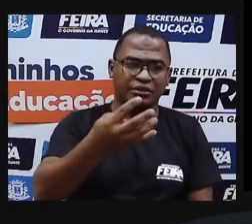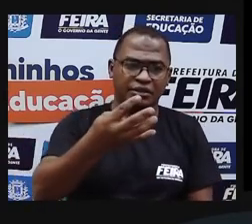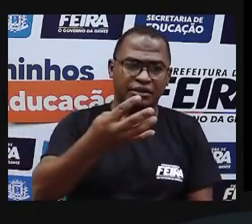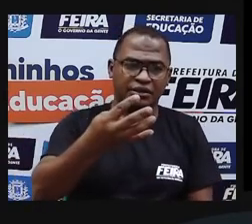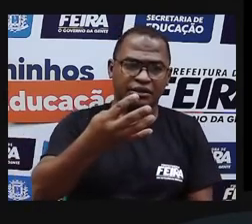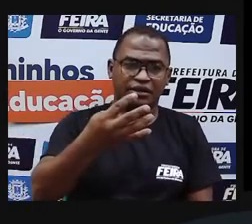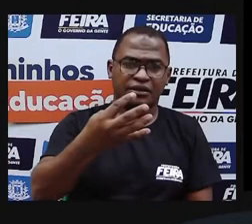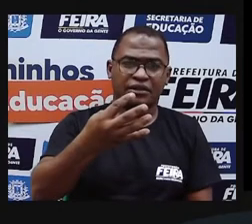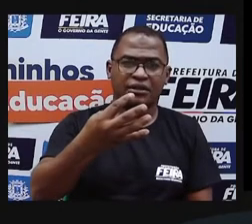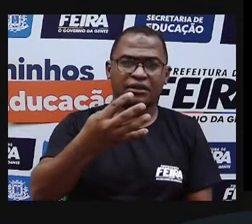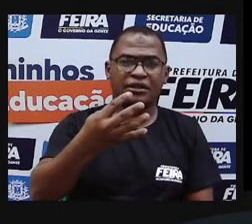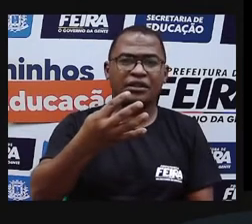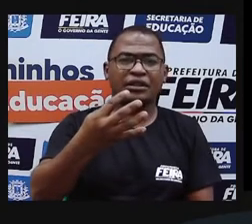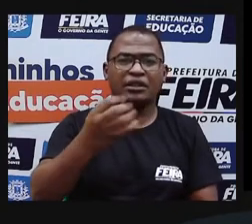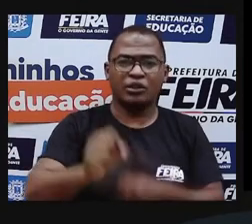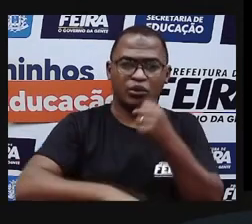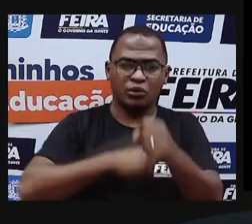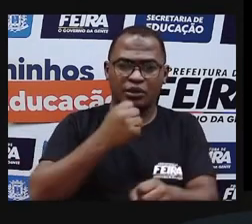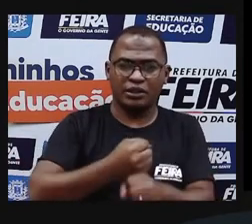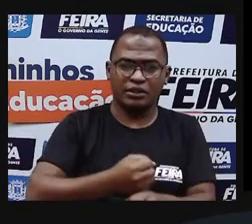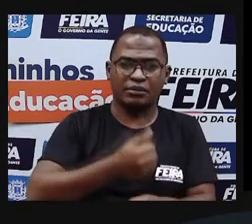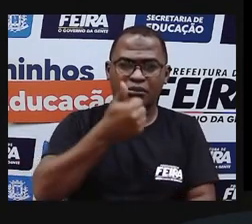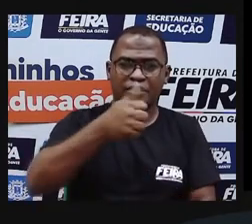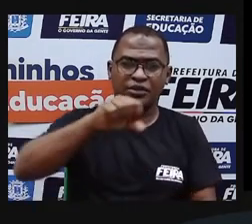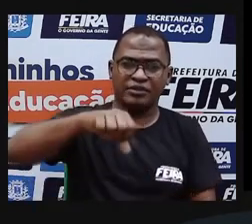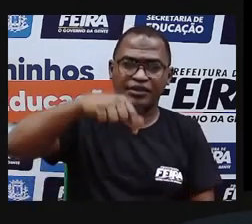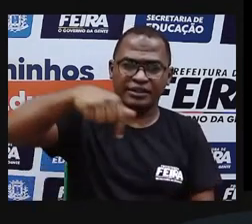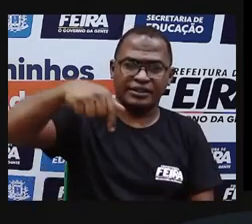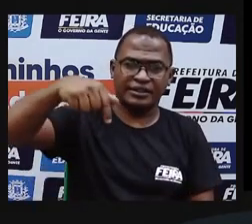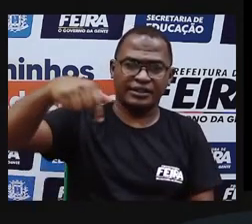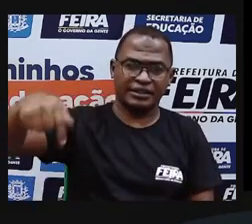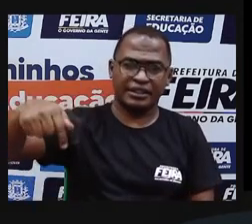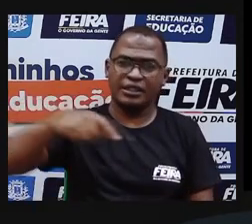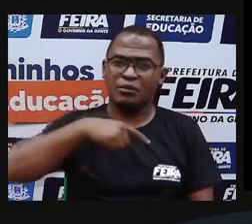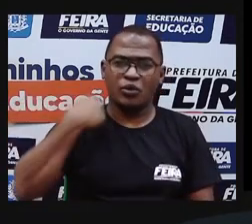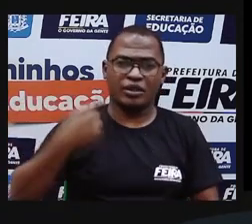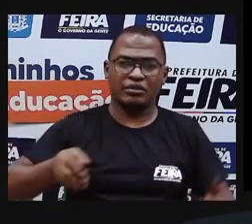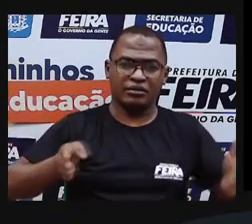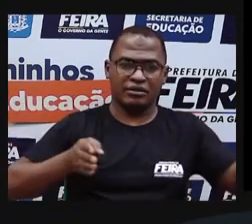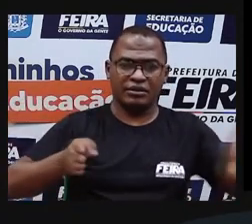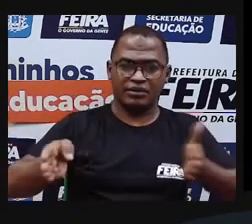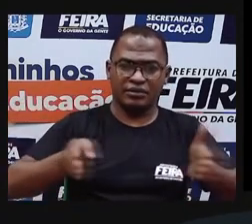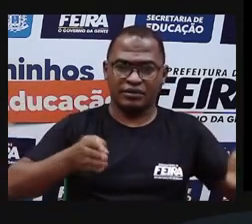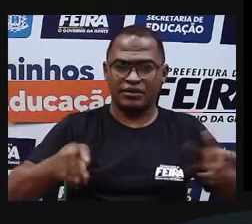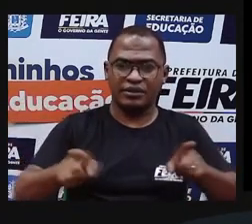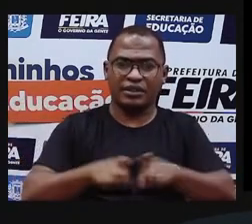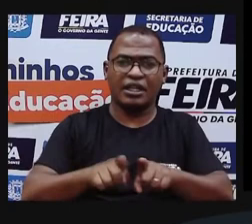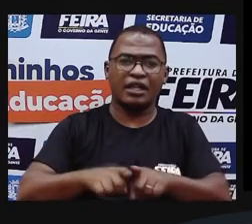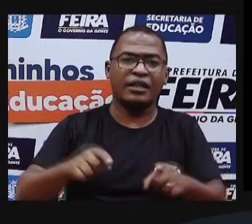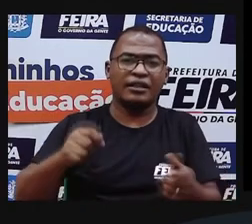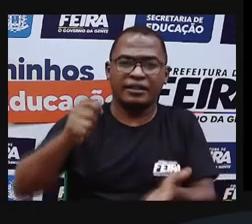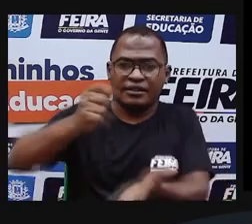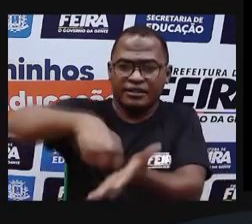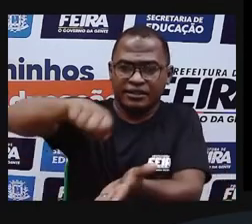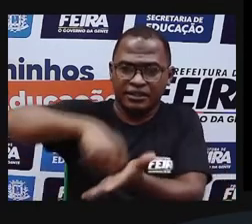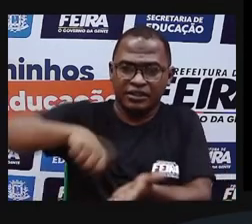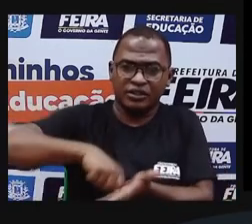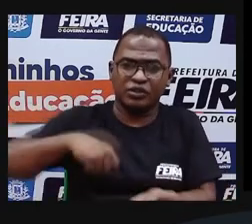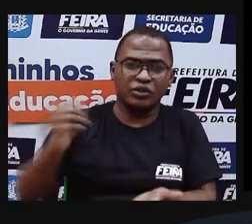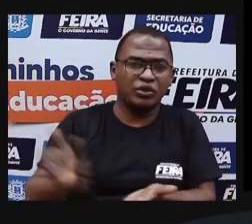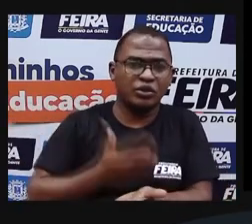Em 1977, ela morreu. Foi uma autora brasileira considerada uma das primeiras e